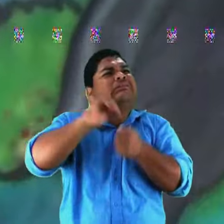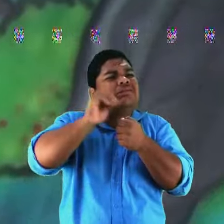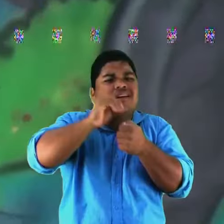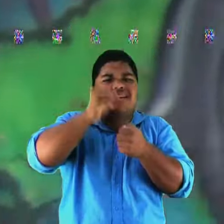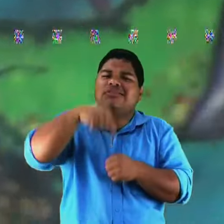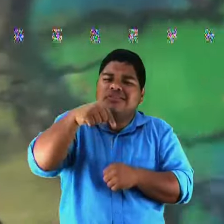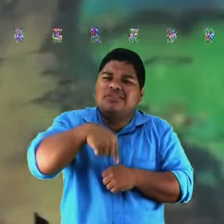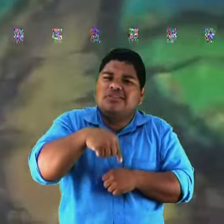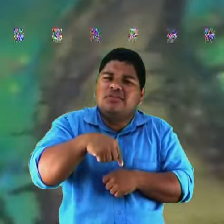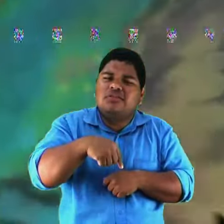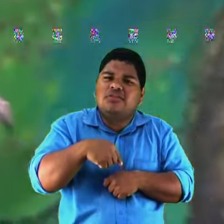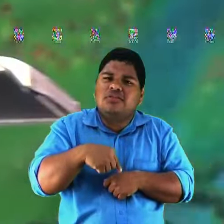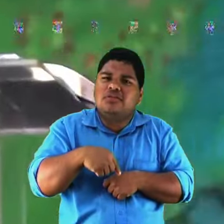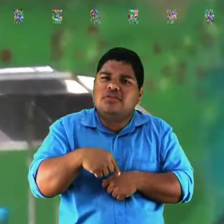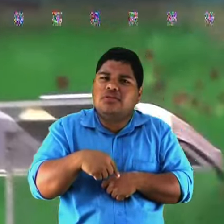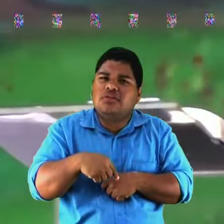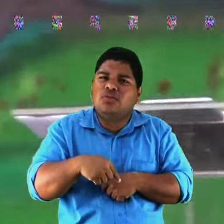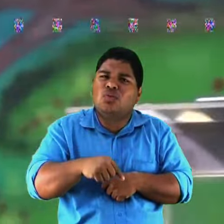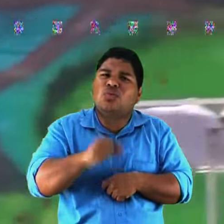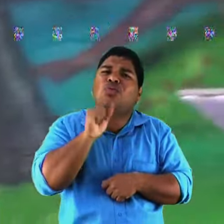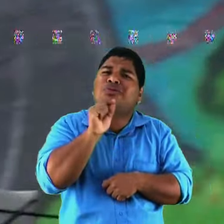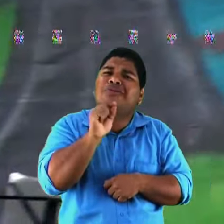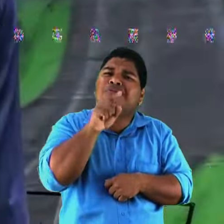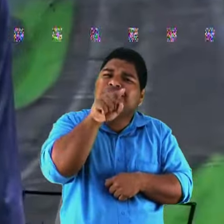O que você está fazendo aqui nessa vida?